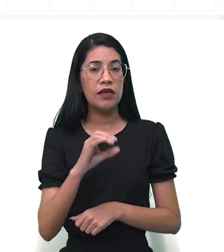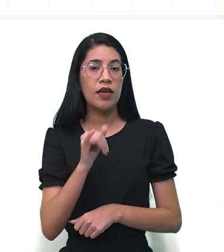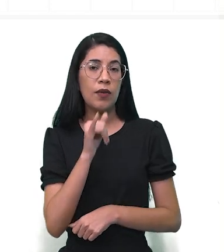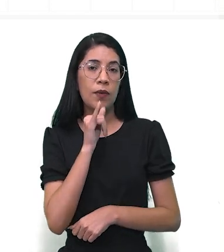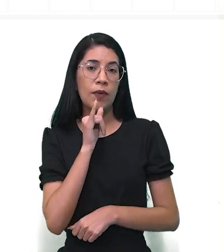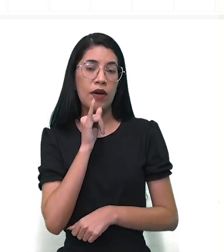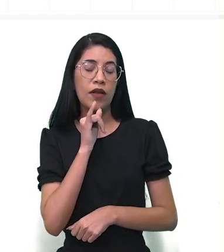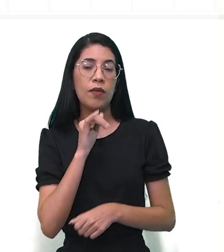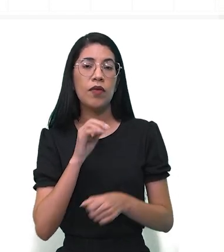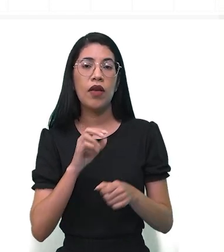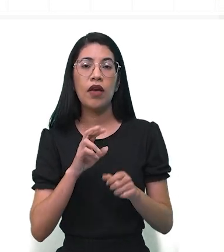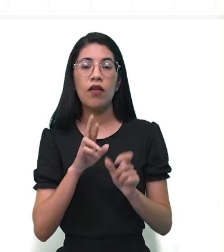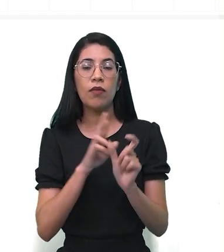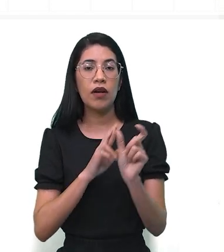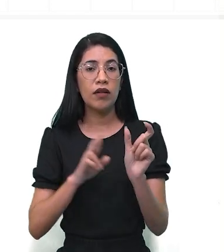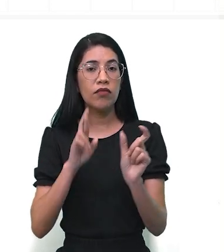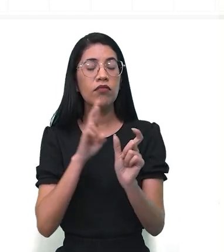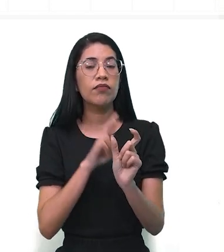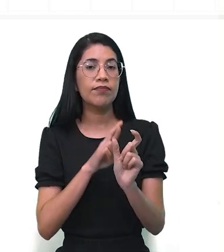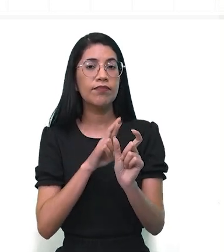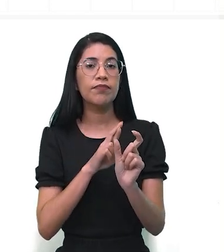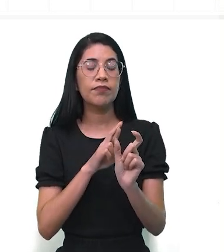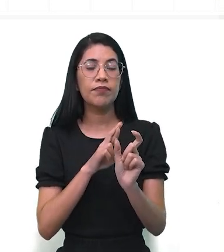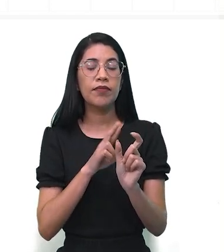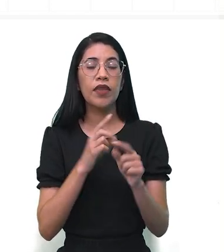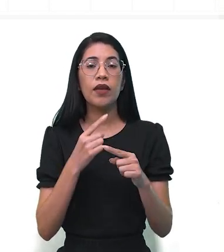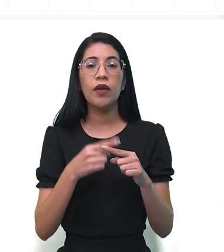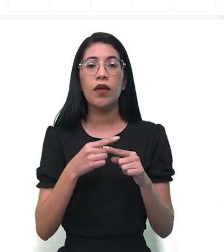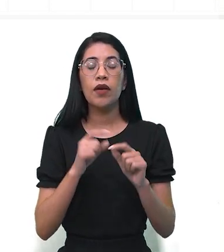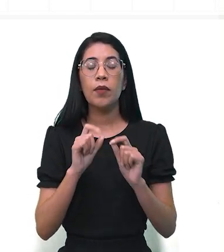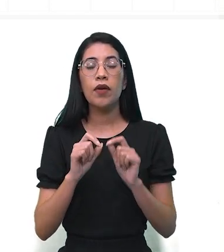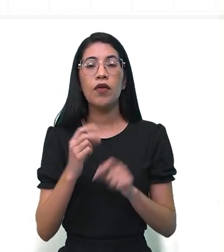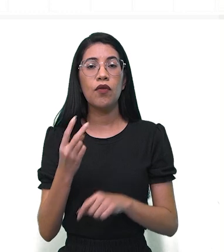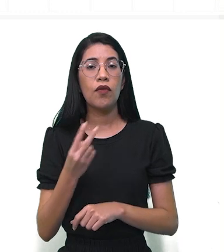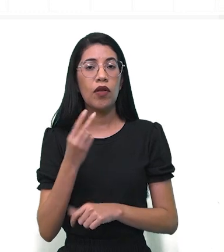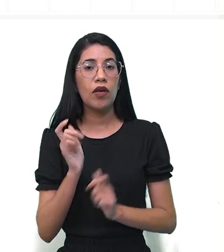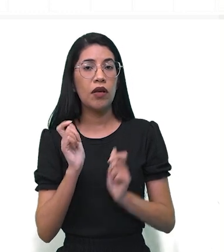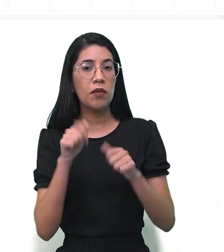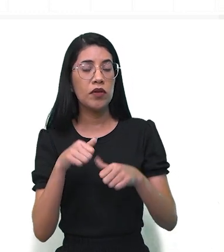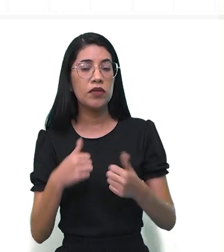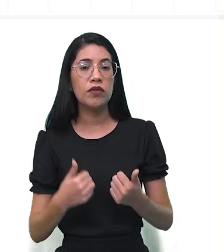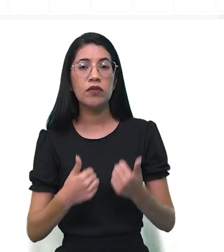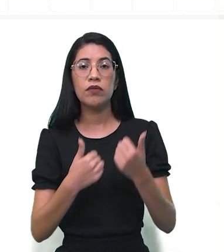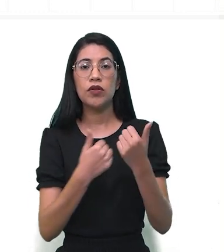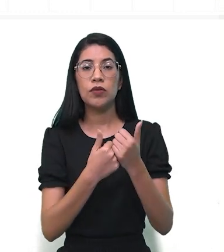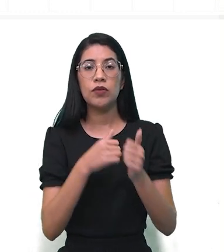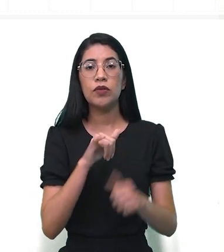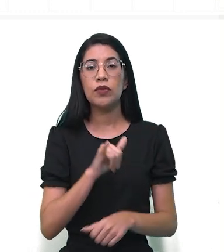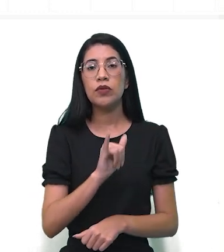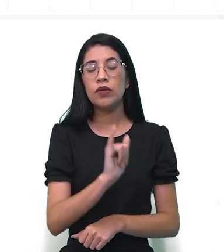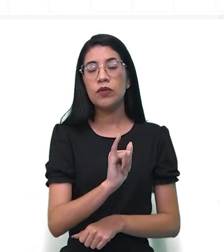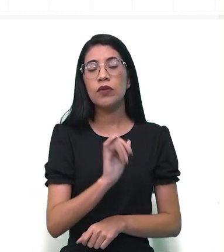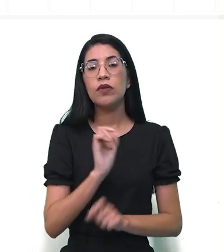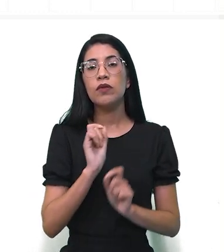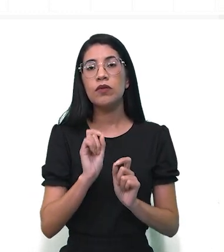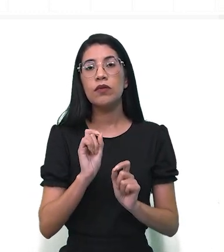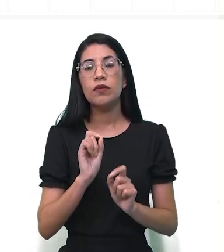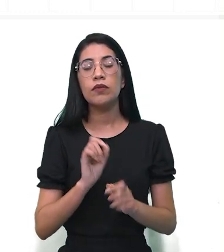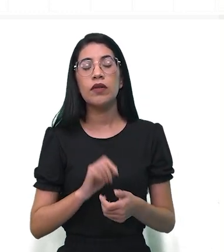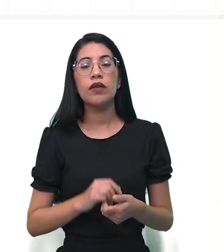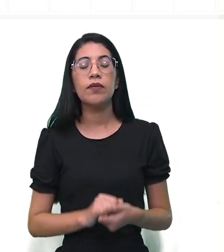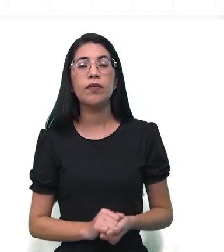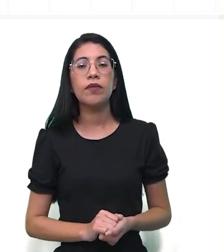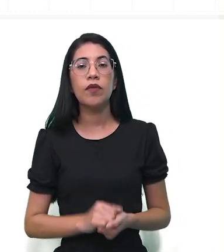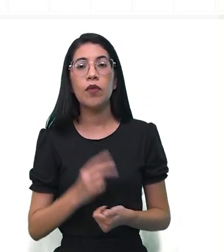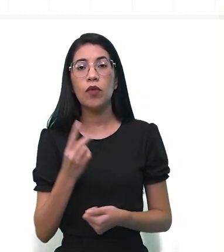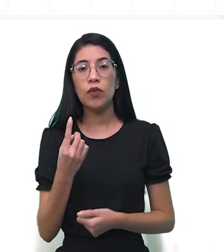uma incógnita. Por quê? Porque o único valor que cabe no lugar de y é o valor